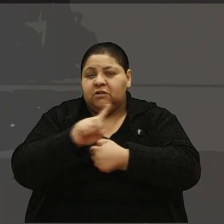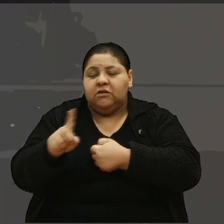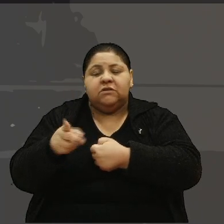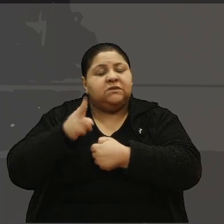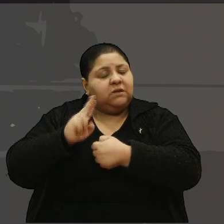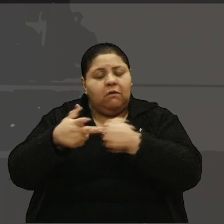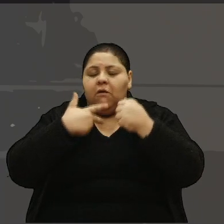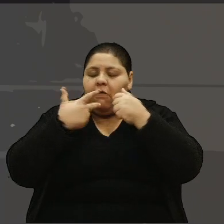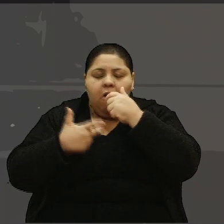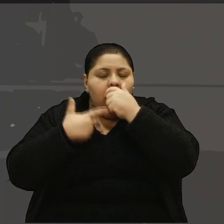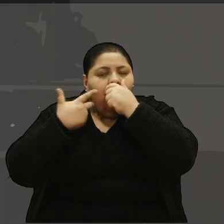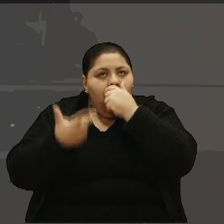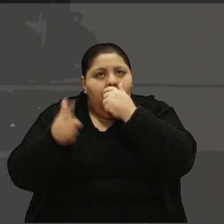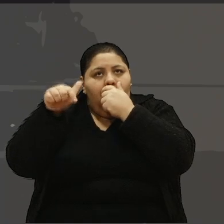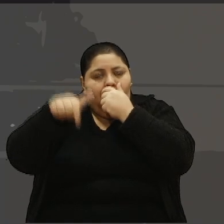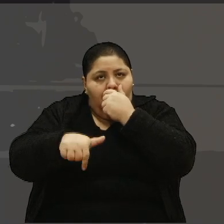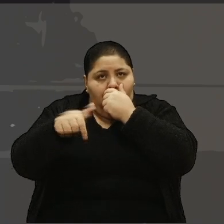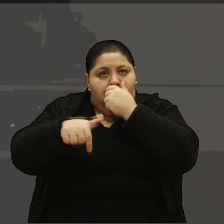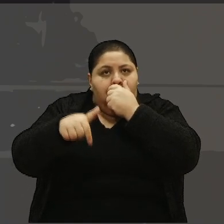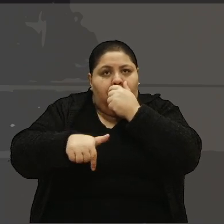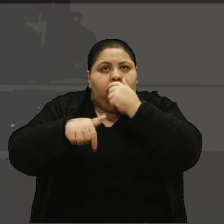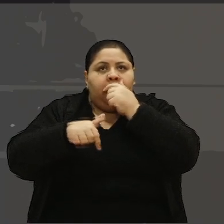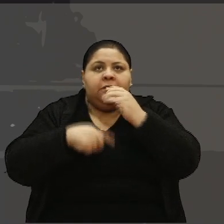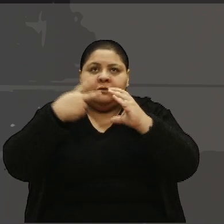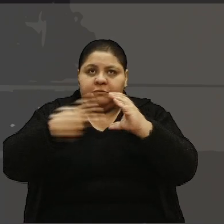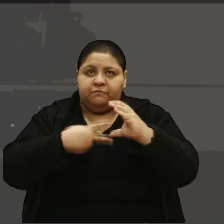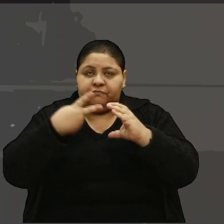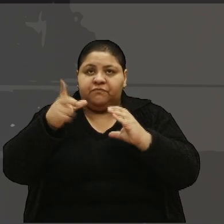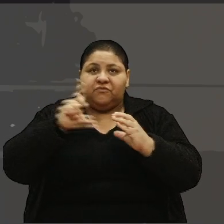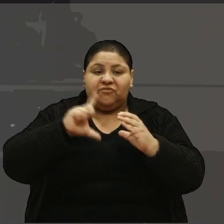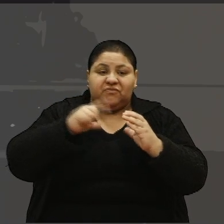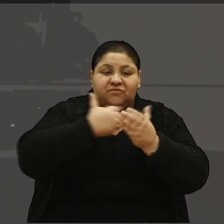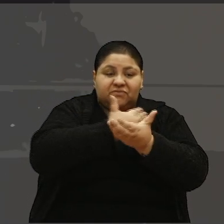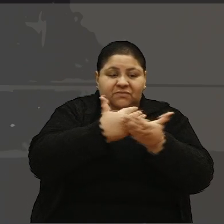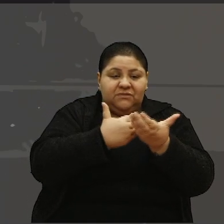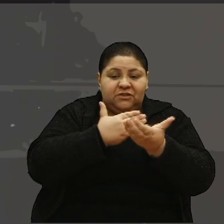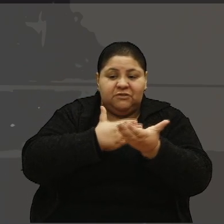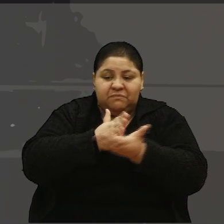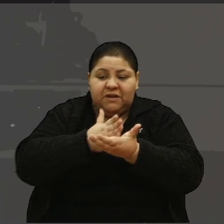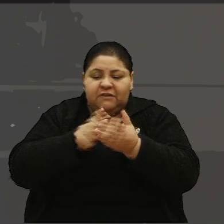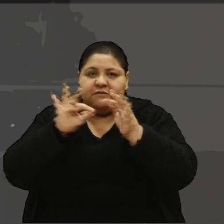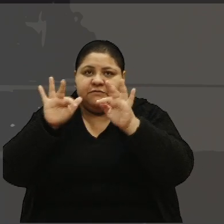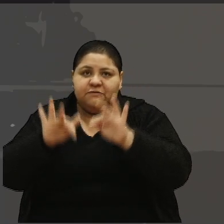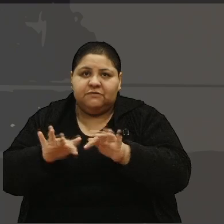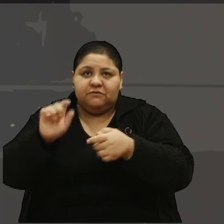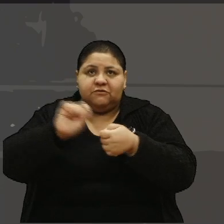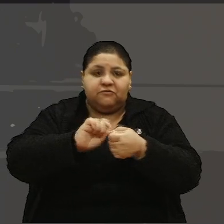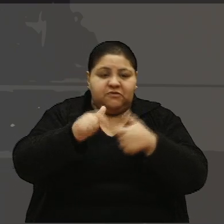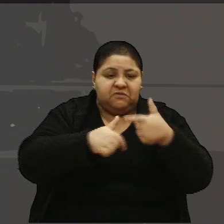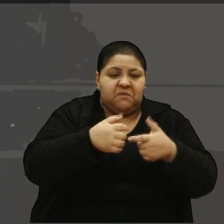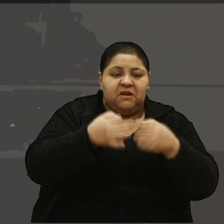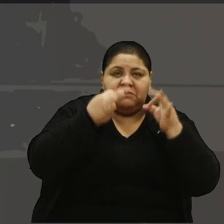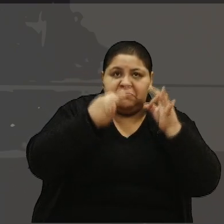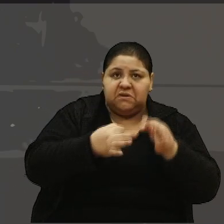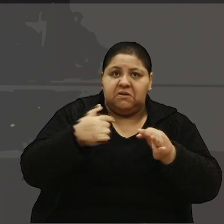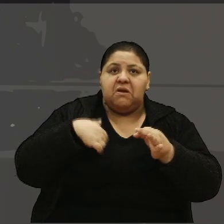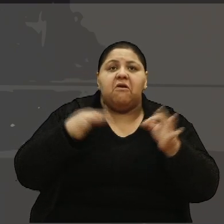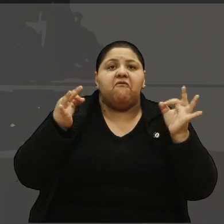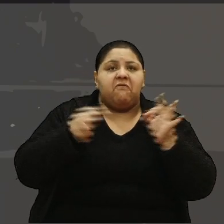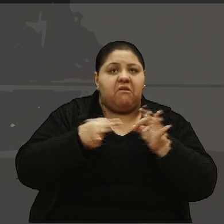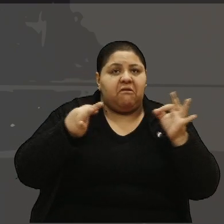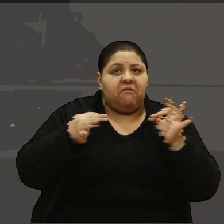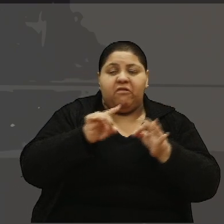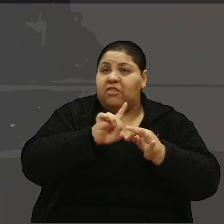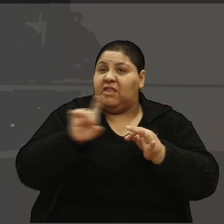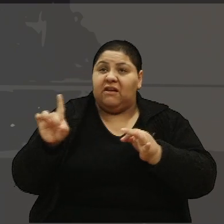me furtar e de falar aqui nesse plenário, que existe o início, o meio e fim. Fez o trabalho bem feito, estarei elogiando.